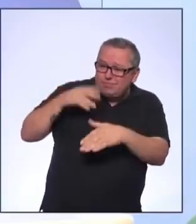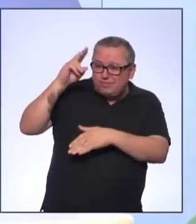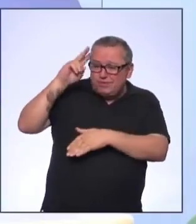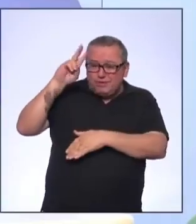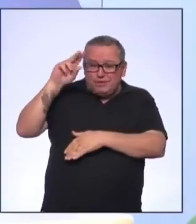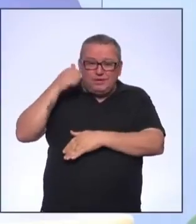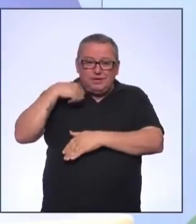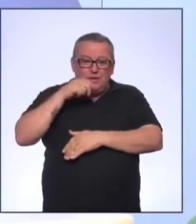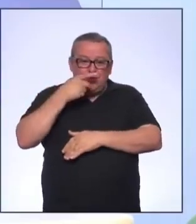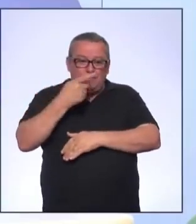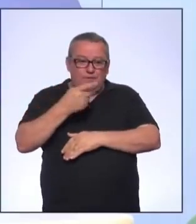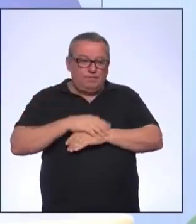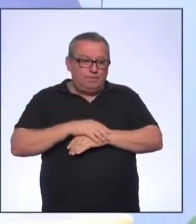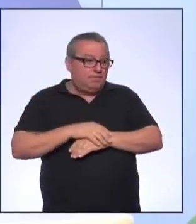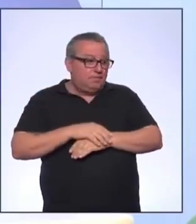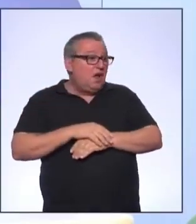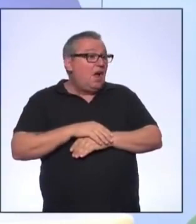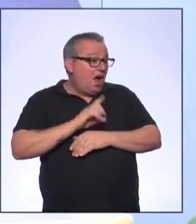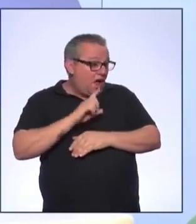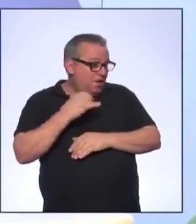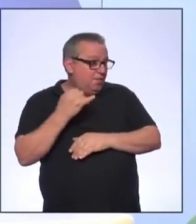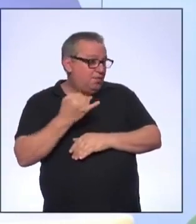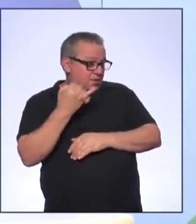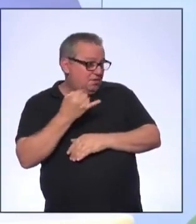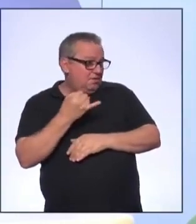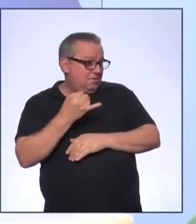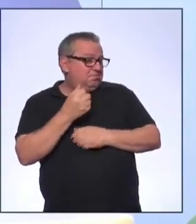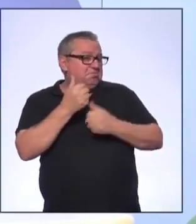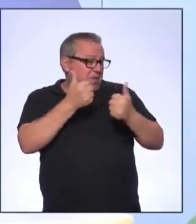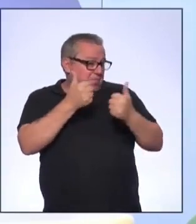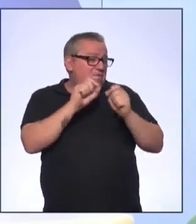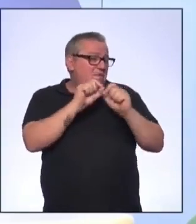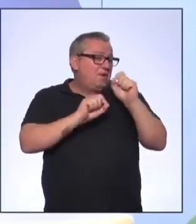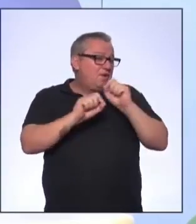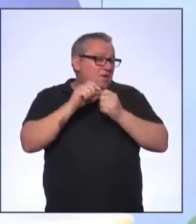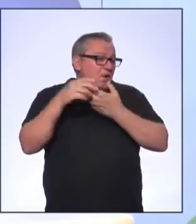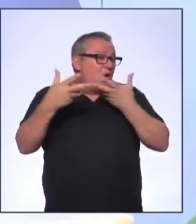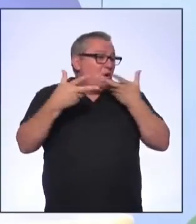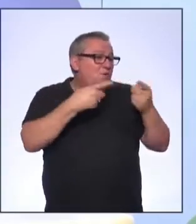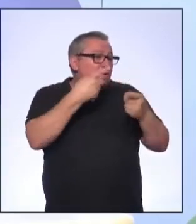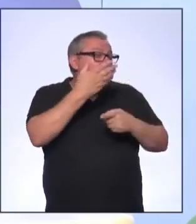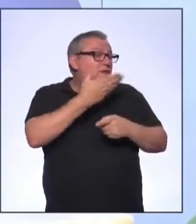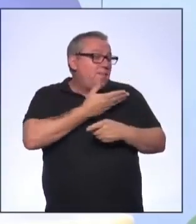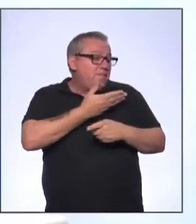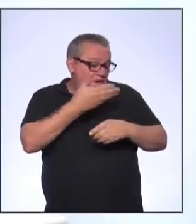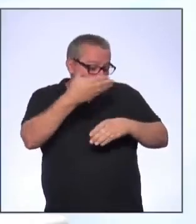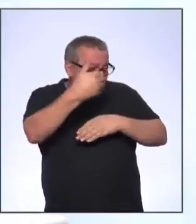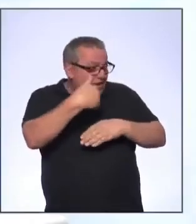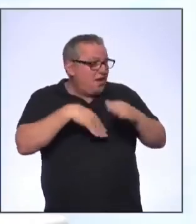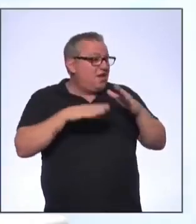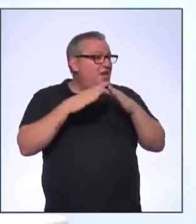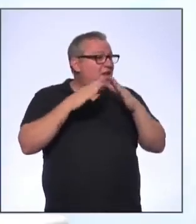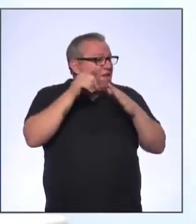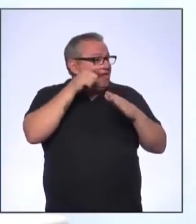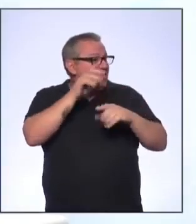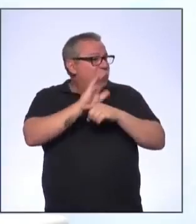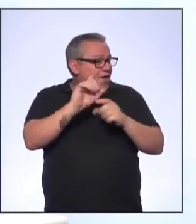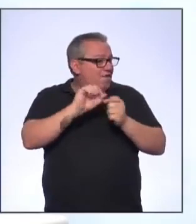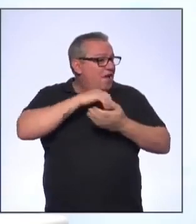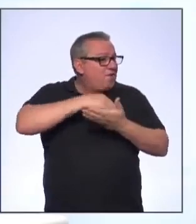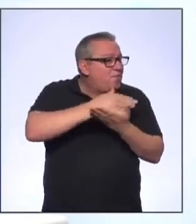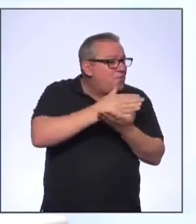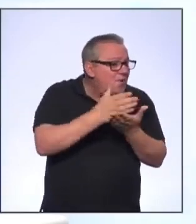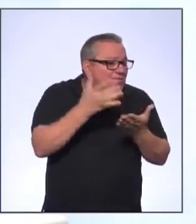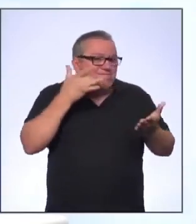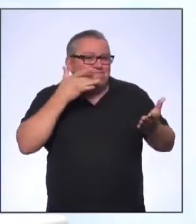mãe contra-argumenta dizendo, é importante? Então vamos fazer o seguinte, convide seus amigos, vem assistir aqui em casa. Faz aqui em casa, eu faço um bolo.